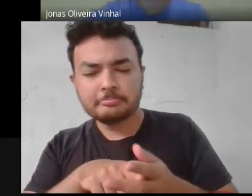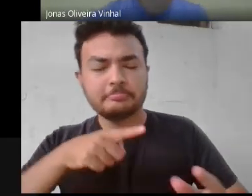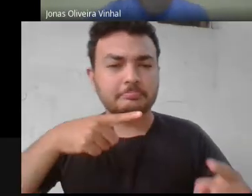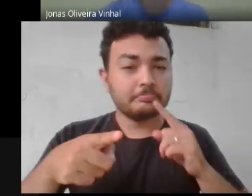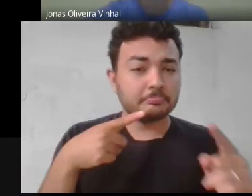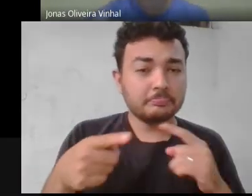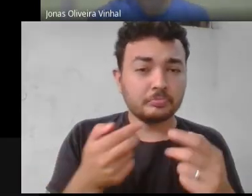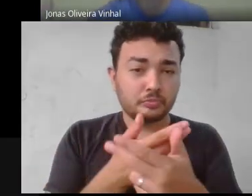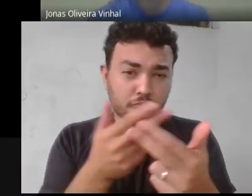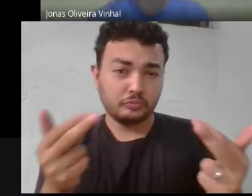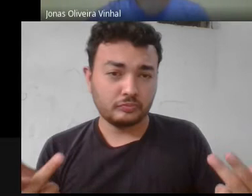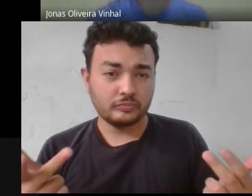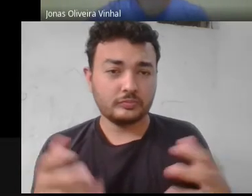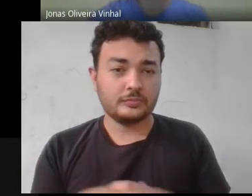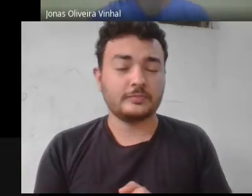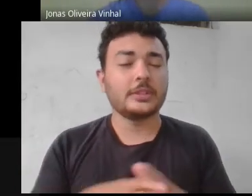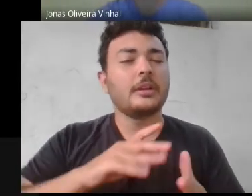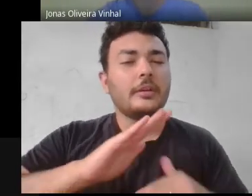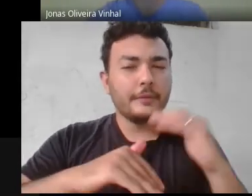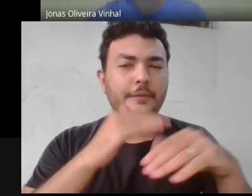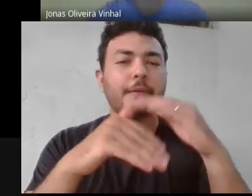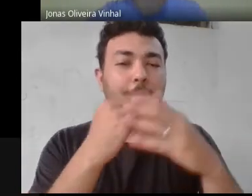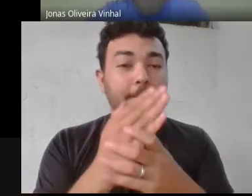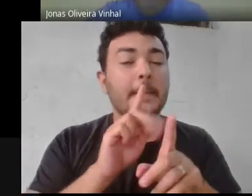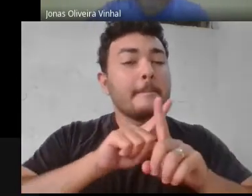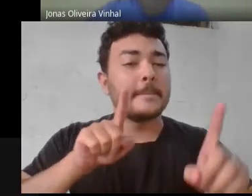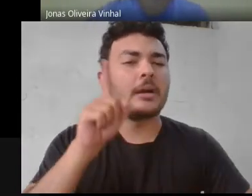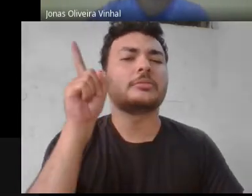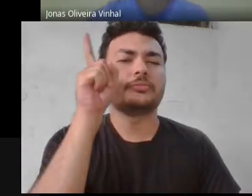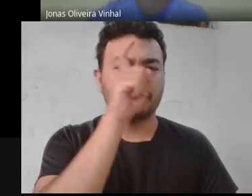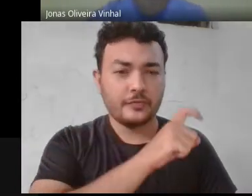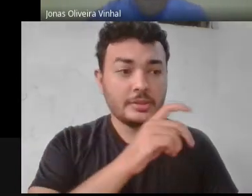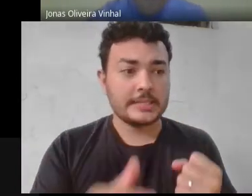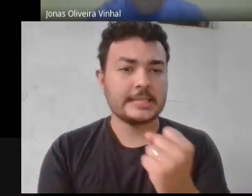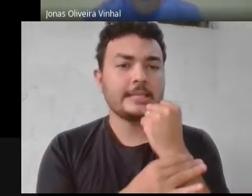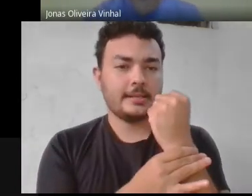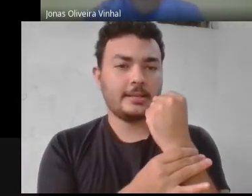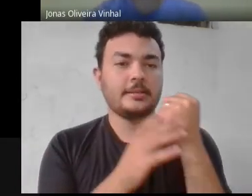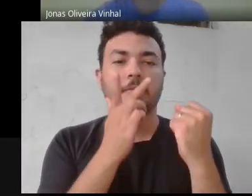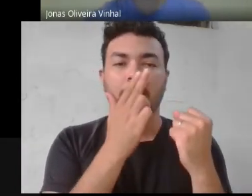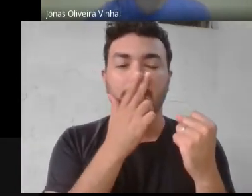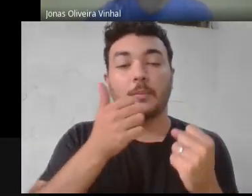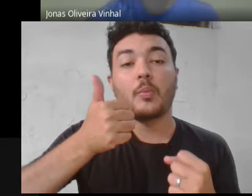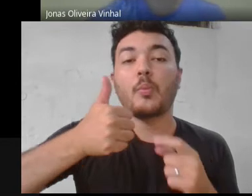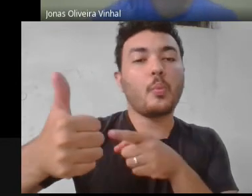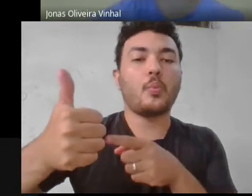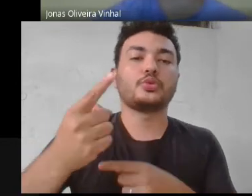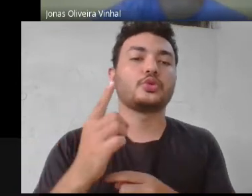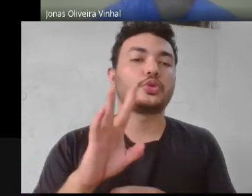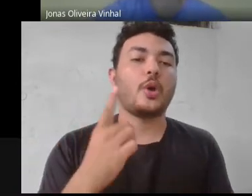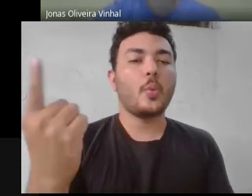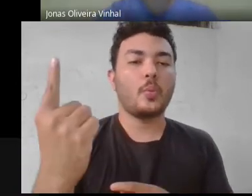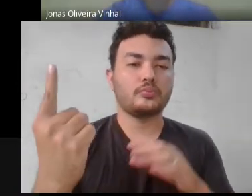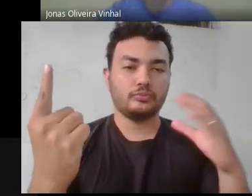e resultados experimentais, e vai se postulando e desenvolvendo, mas é muito difícil assegurar a apenas um cientista o desenvolvimento de